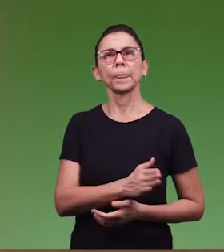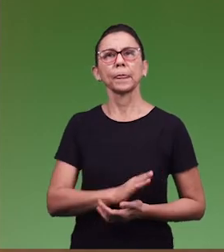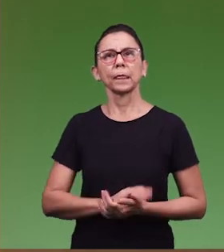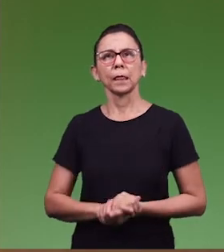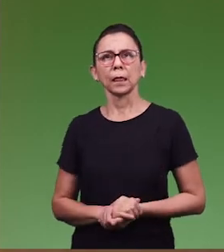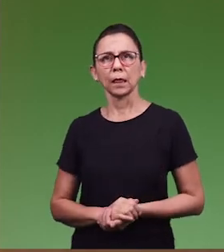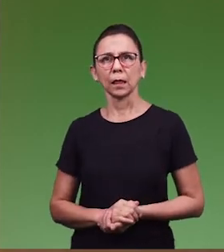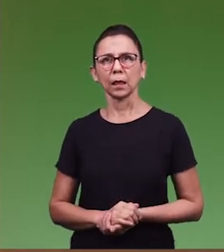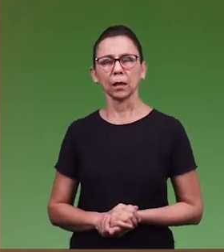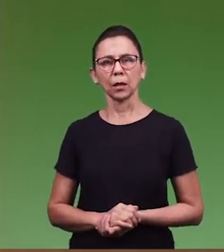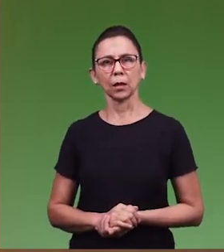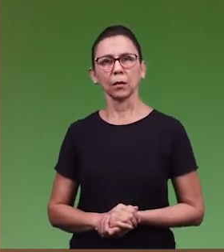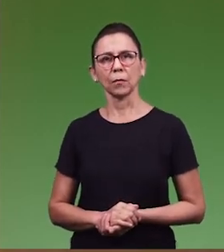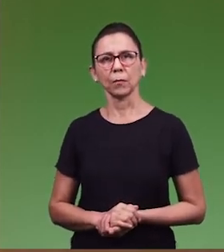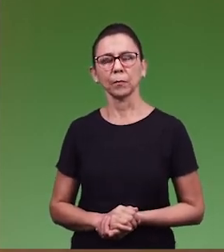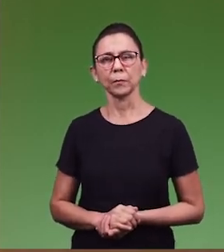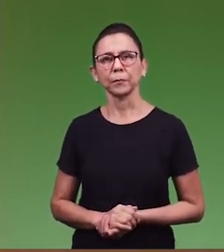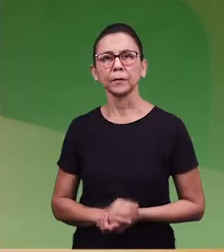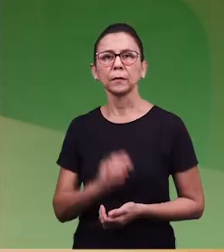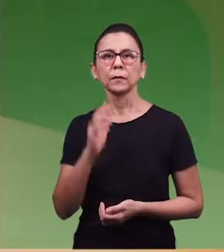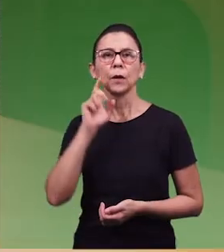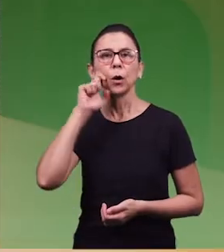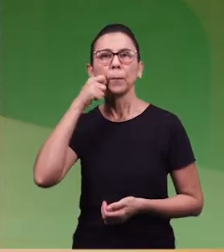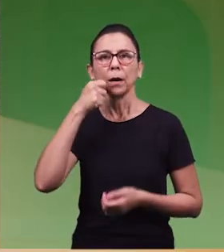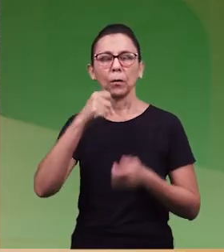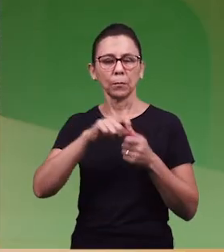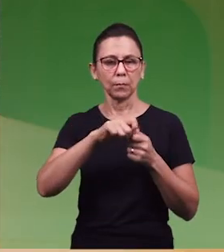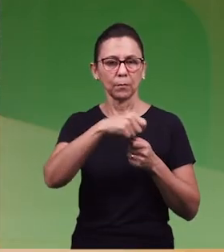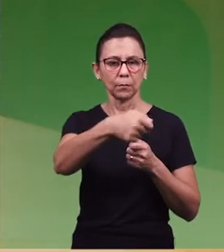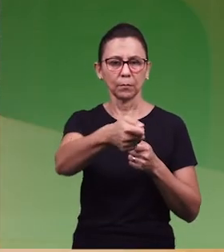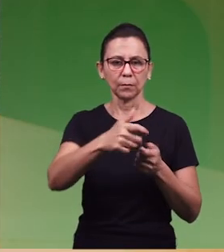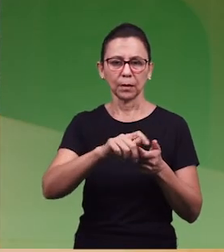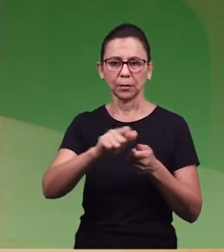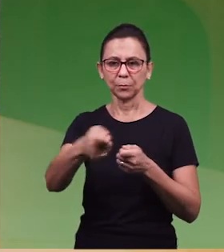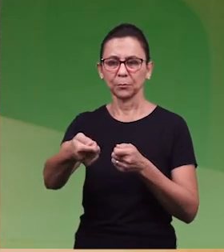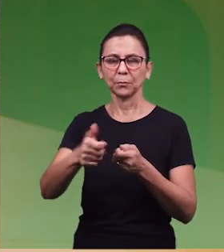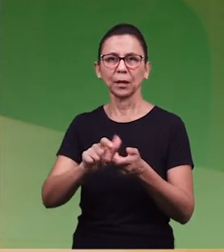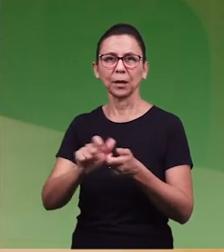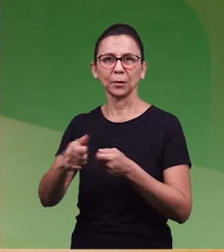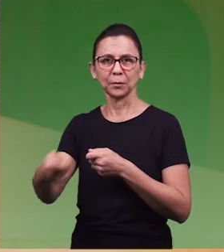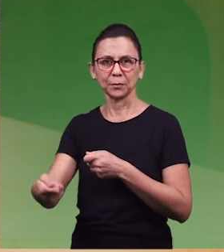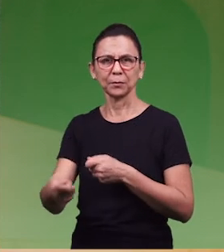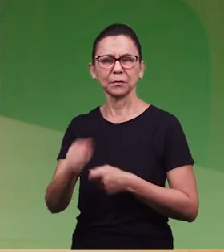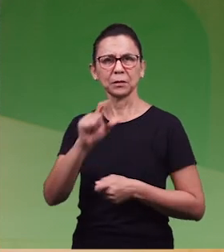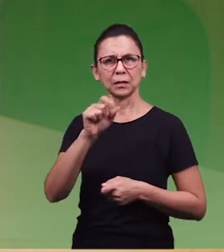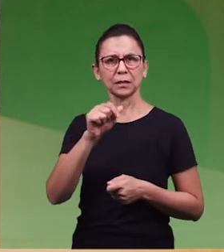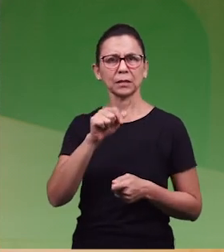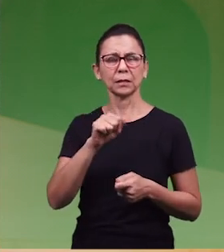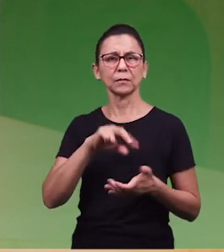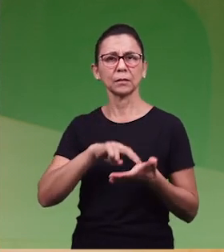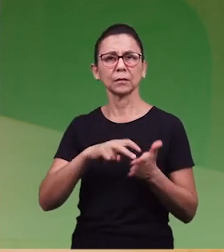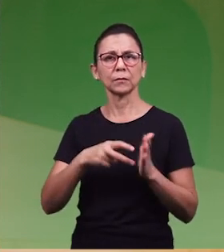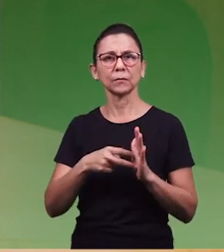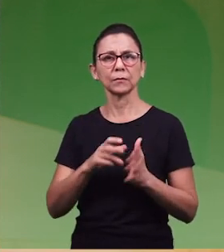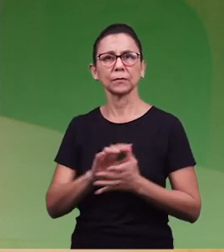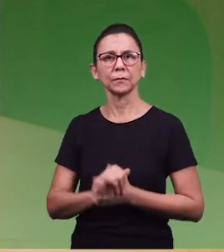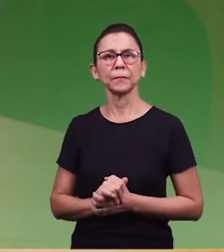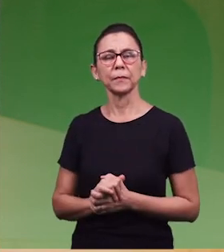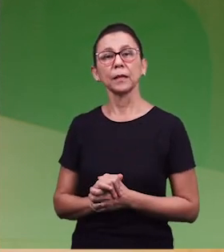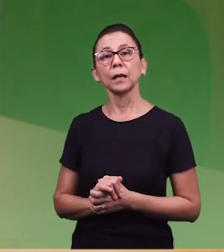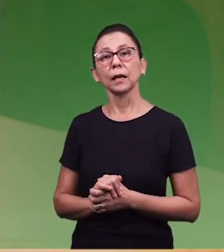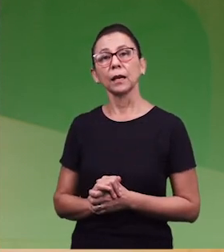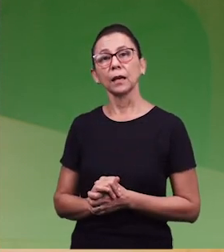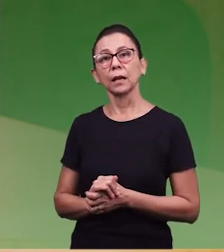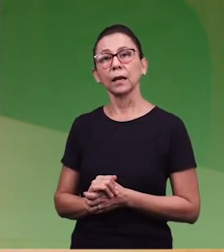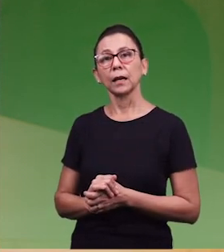O partir do pão ali era o compartilhamento que a igreja tinha uns com os outros da experiência de corpo.